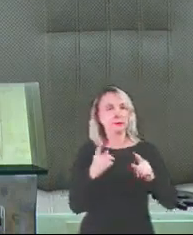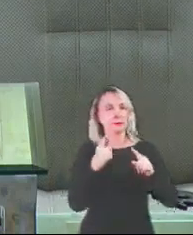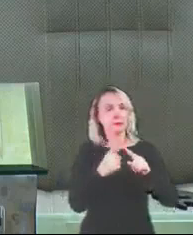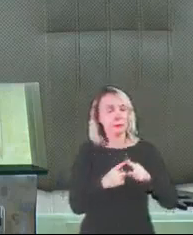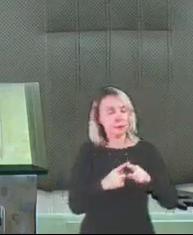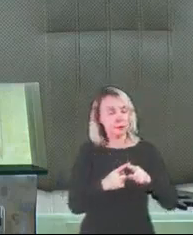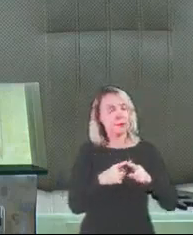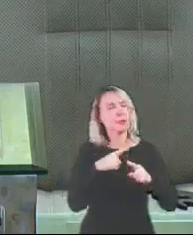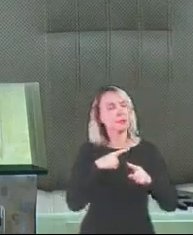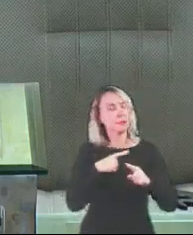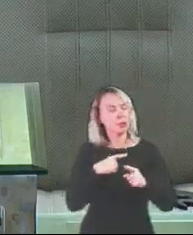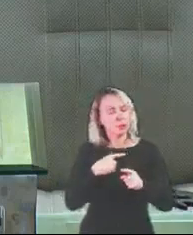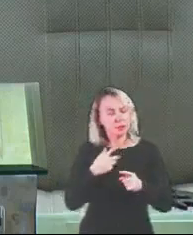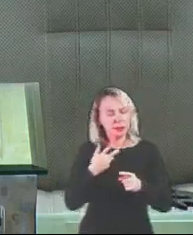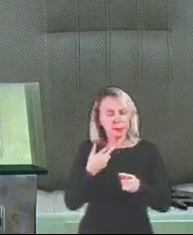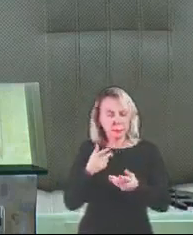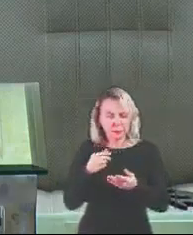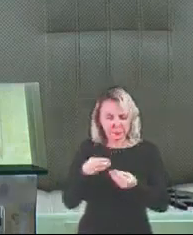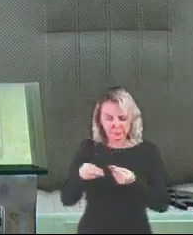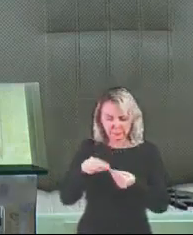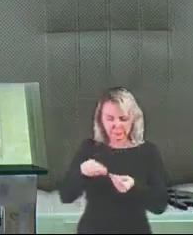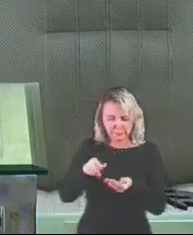chorávamos muito na presença do Senhor.